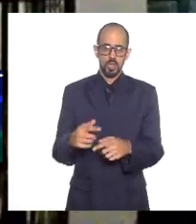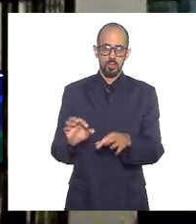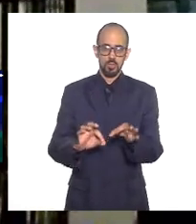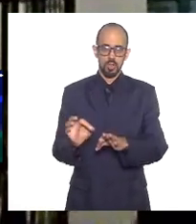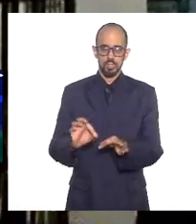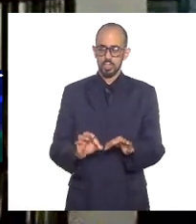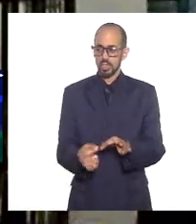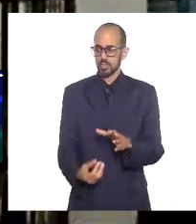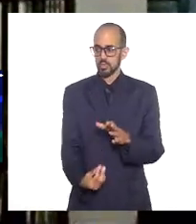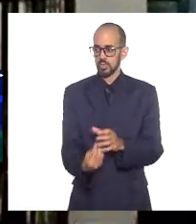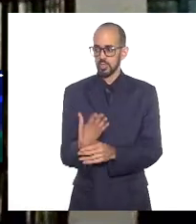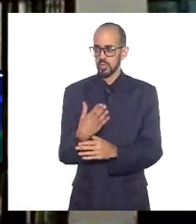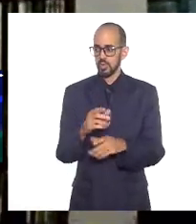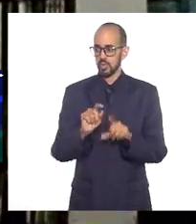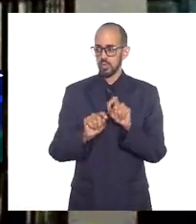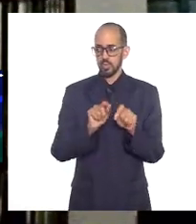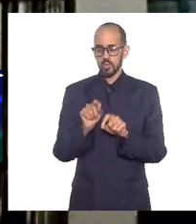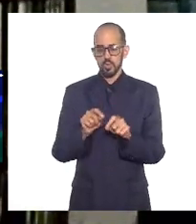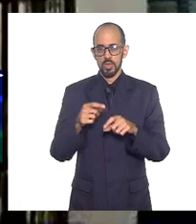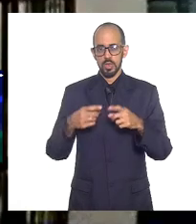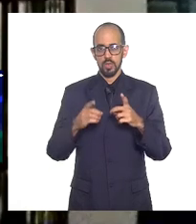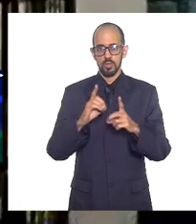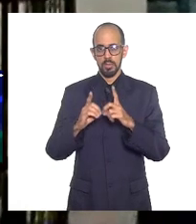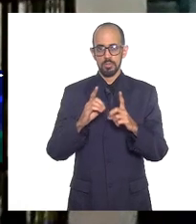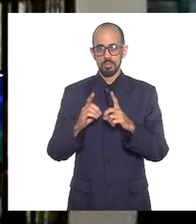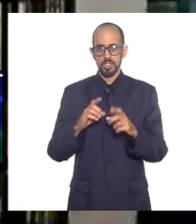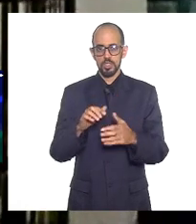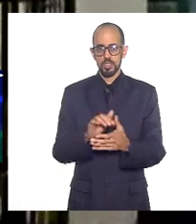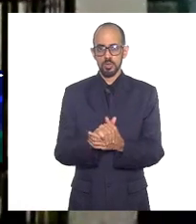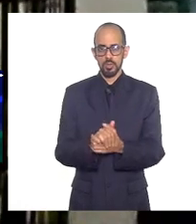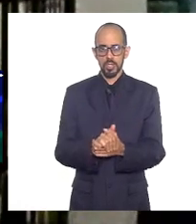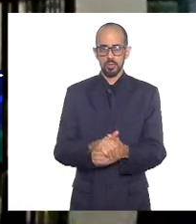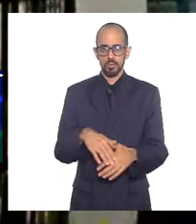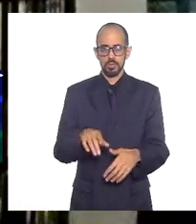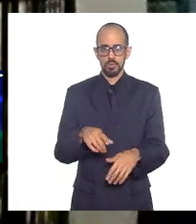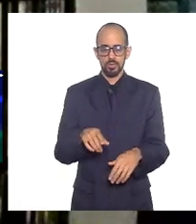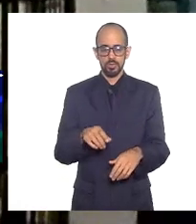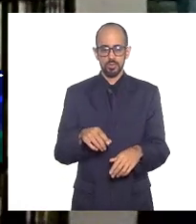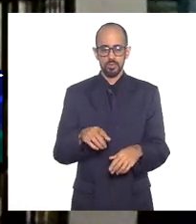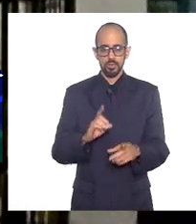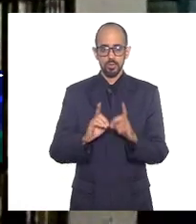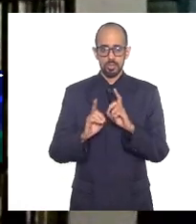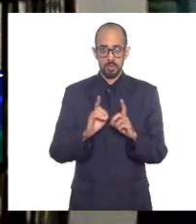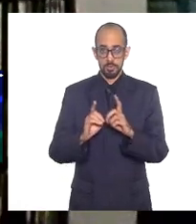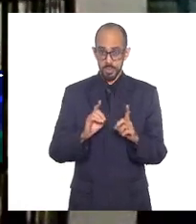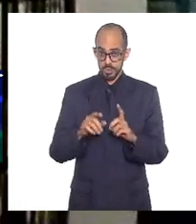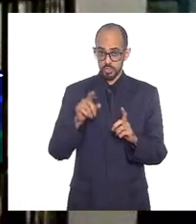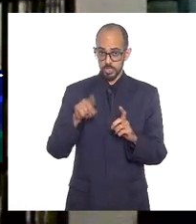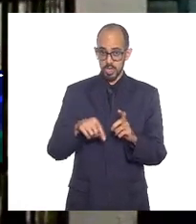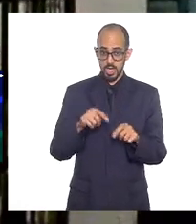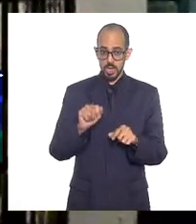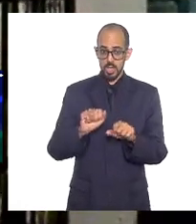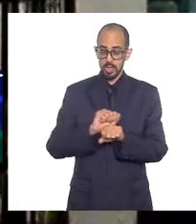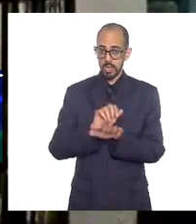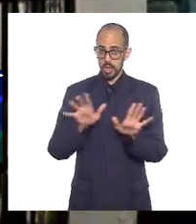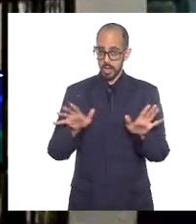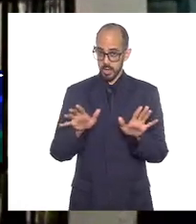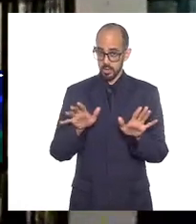gerou, né, um debate. Eu acho que o debate foi